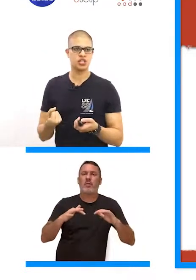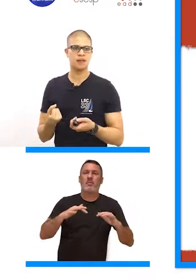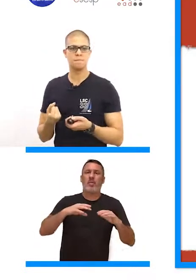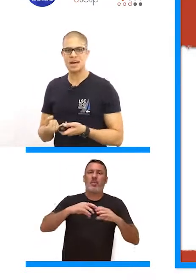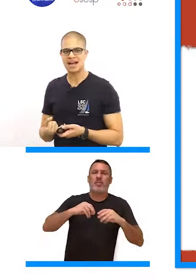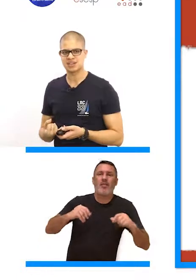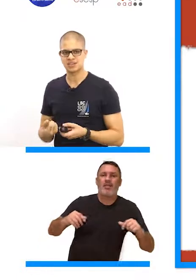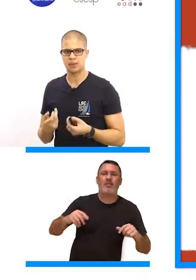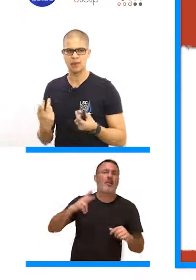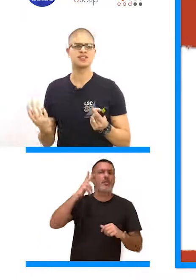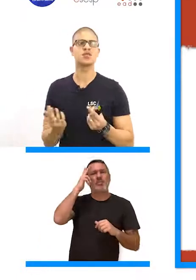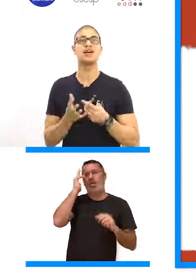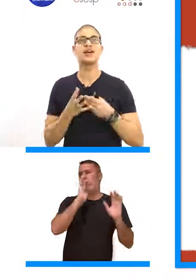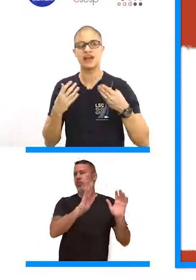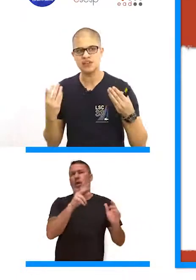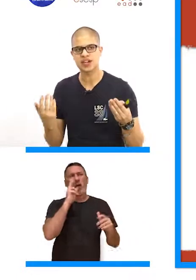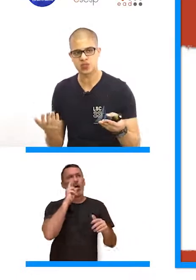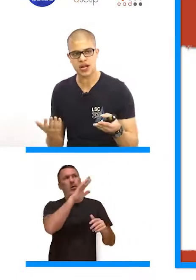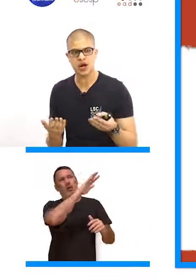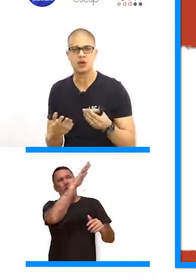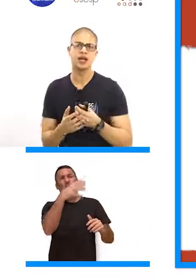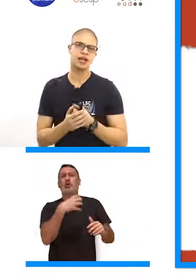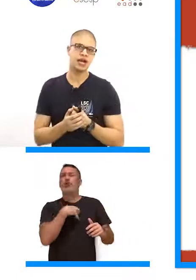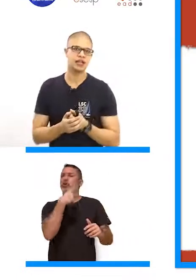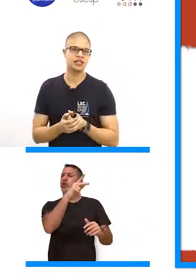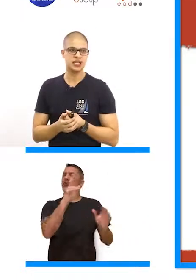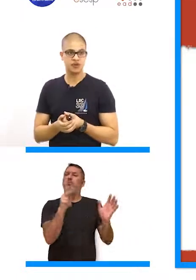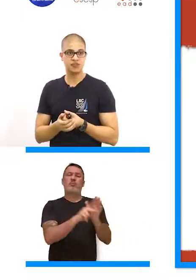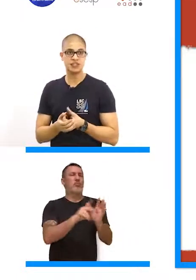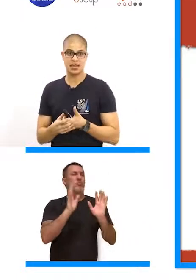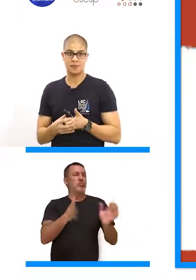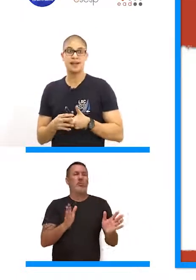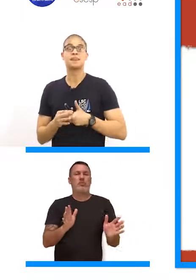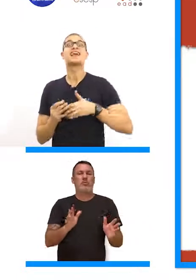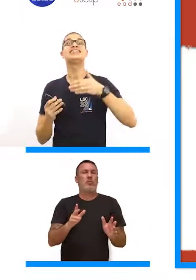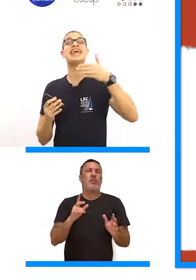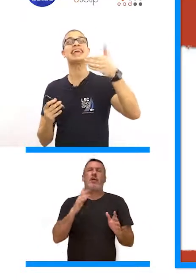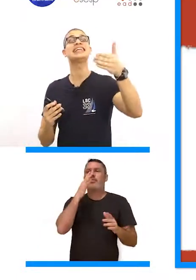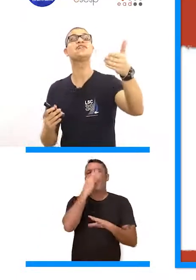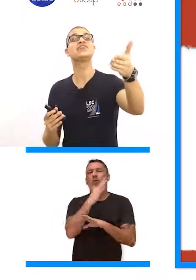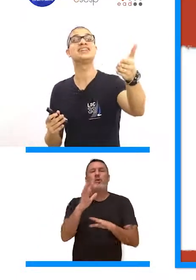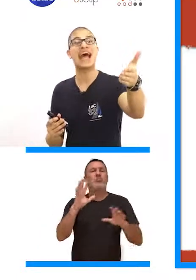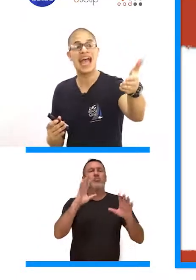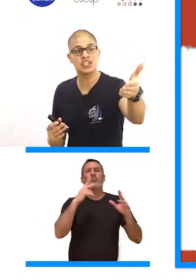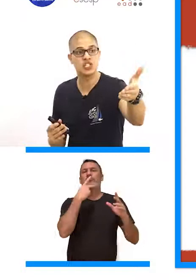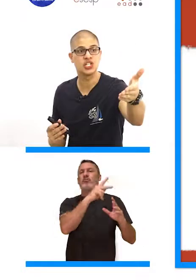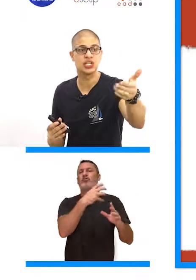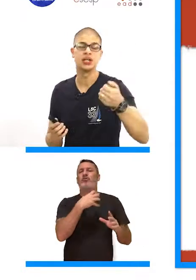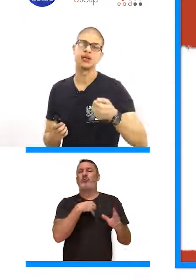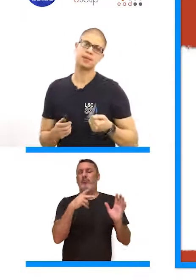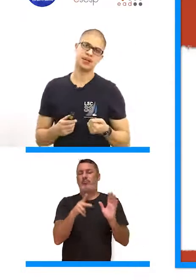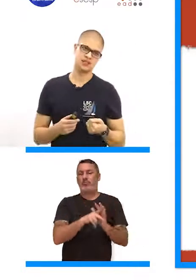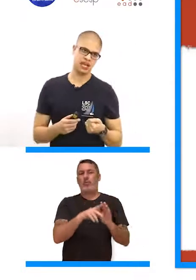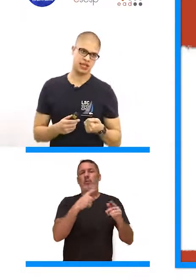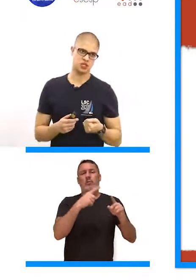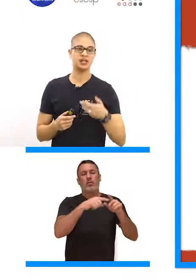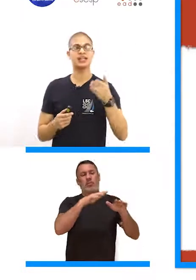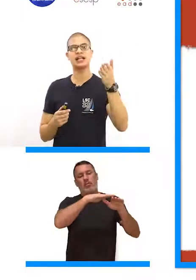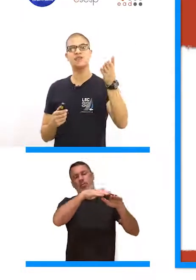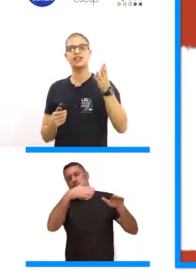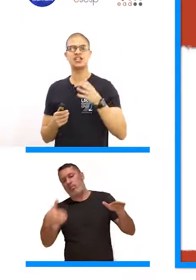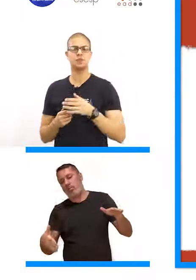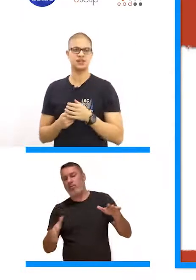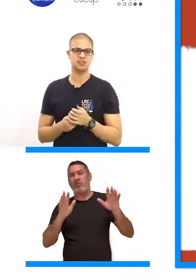movimentação de massa, por uma questão gravitacional ali envolvida, né? Pela declividade presente,